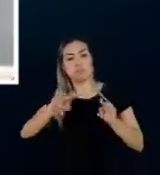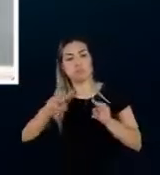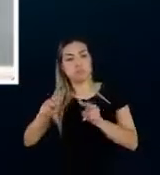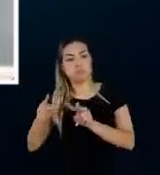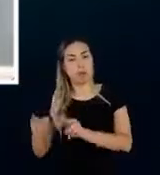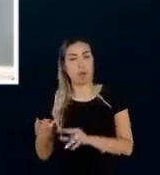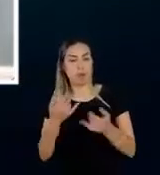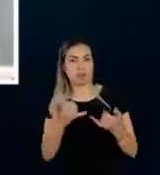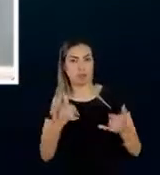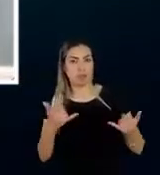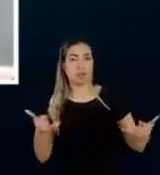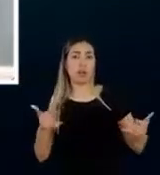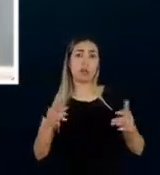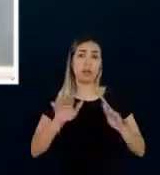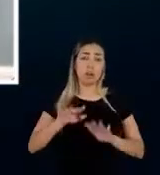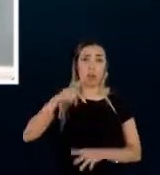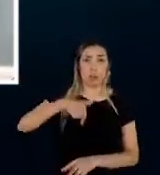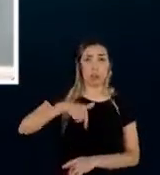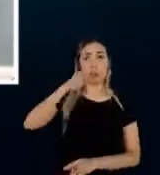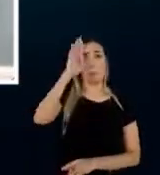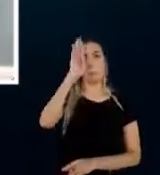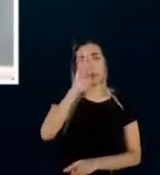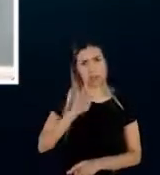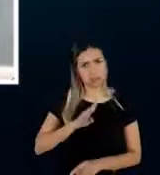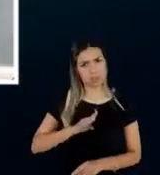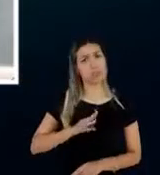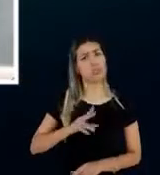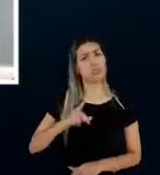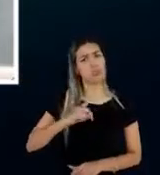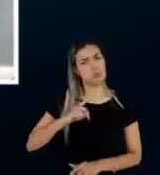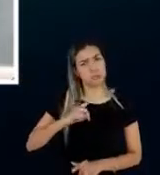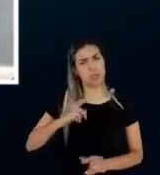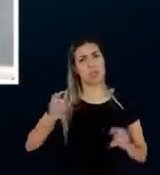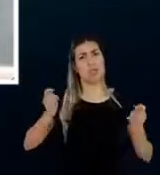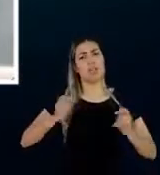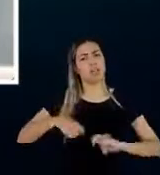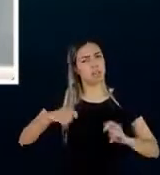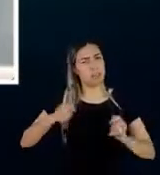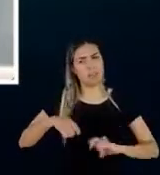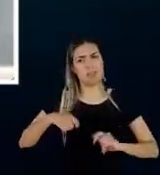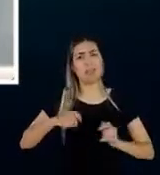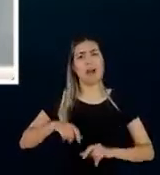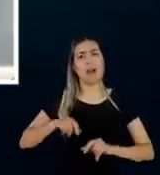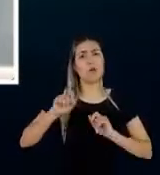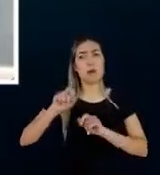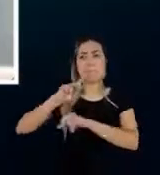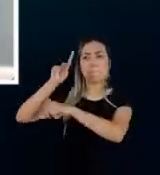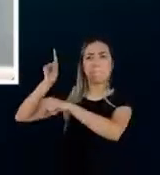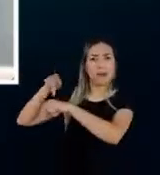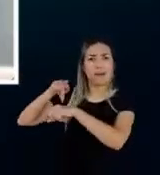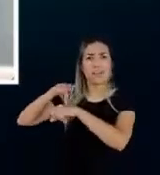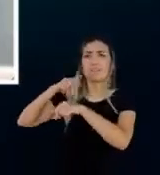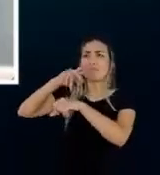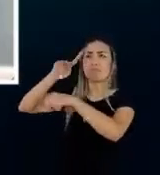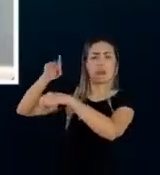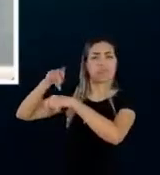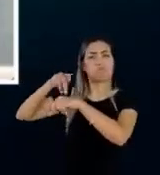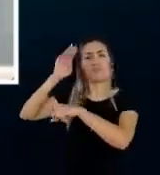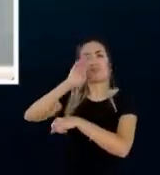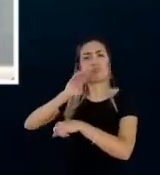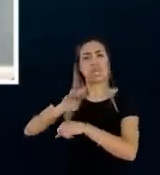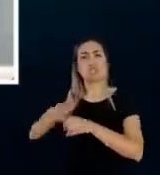né, o Brasil, ele tem um enorme potencial de ser uma liderança global em